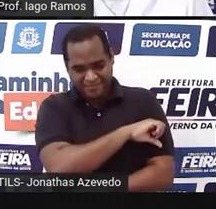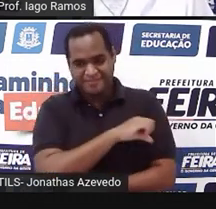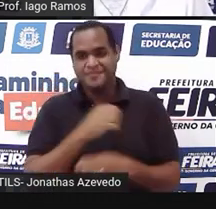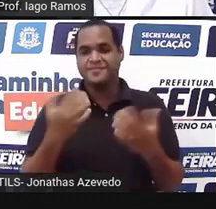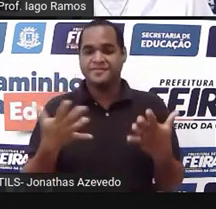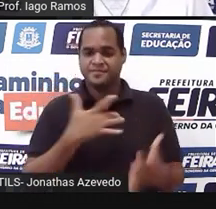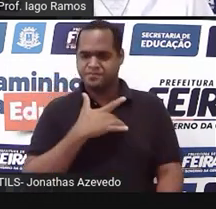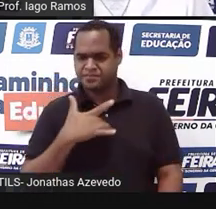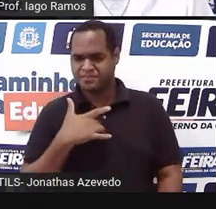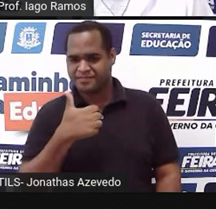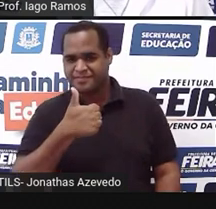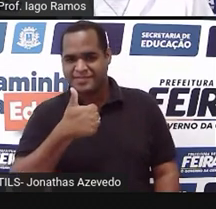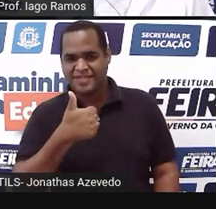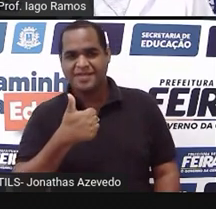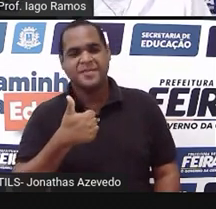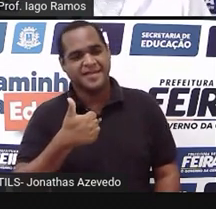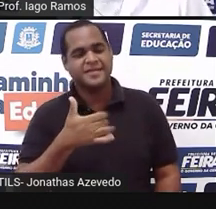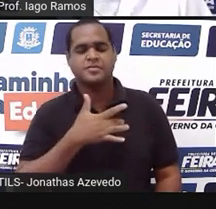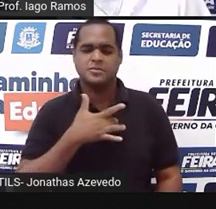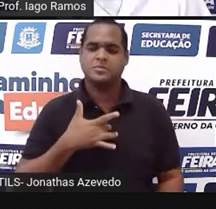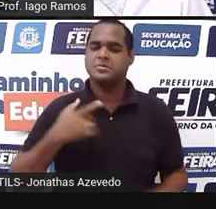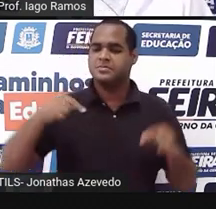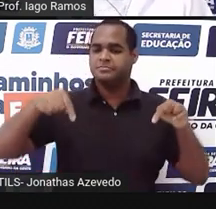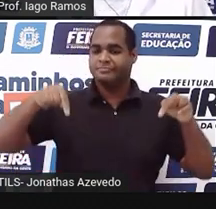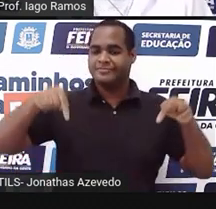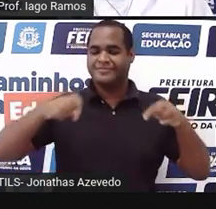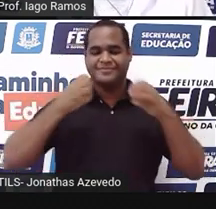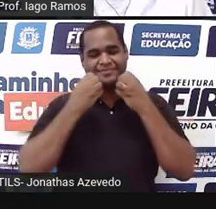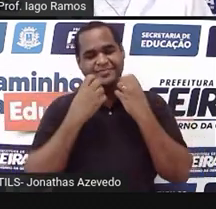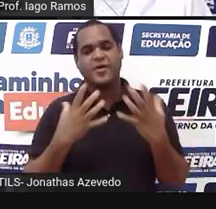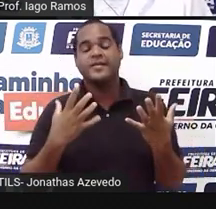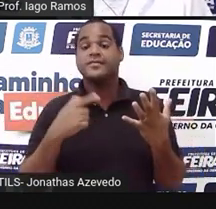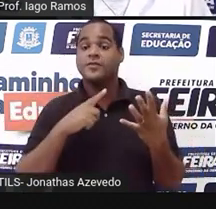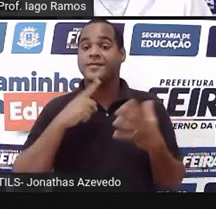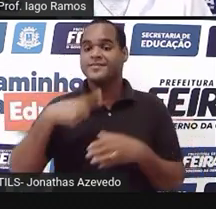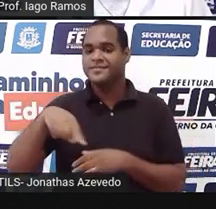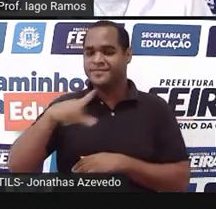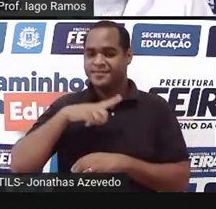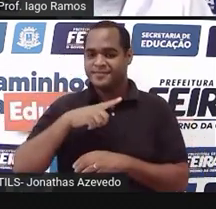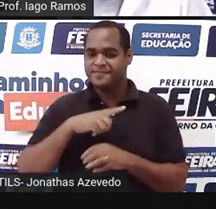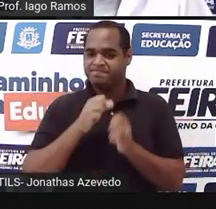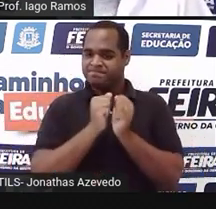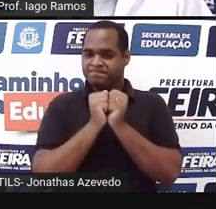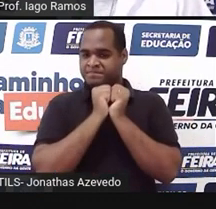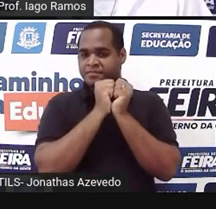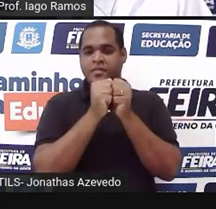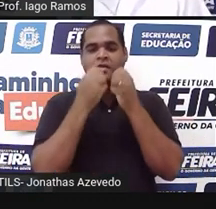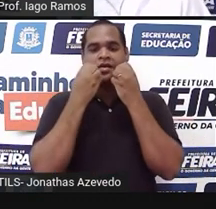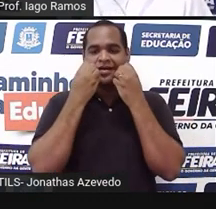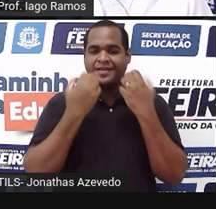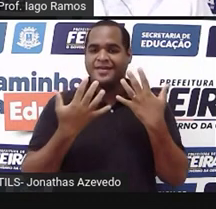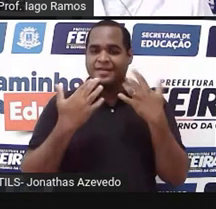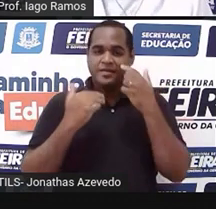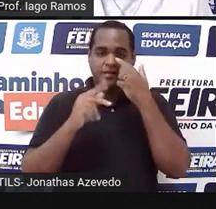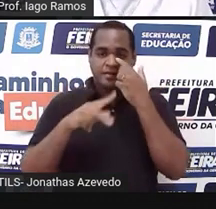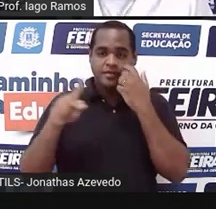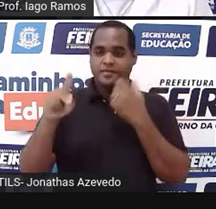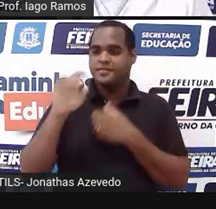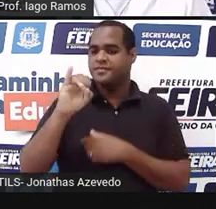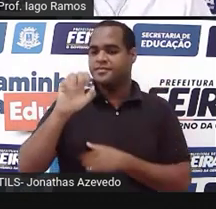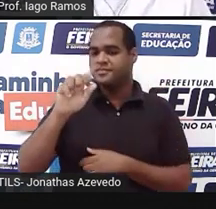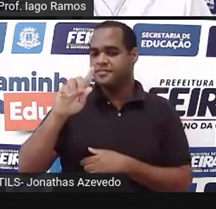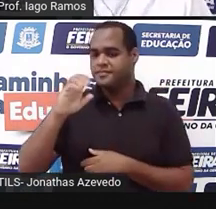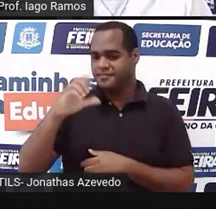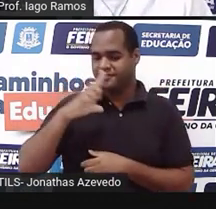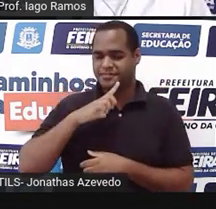tudo bem contigo aí do outro lado tudo bem comigo aqui desse lado tudo bem conosco Esse é o professor